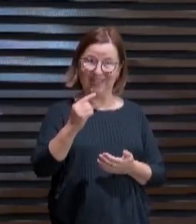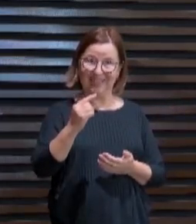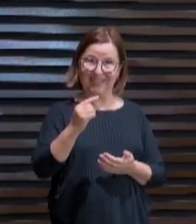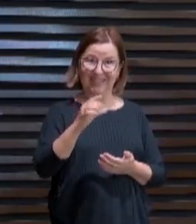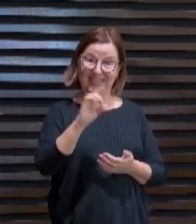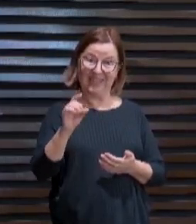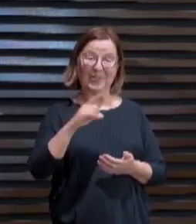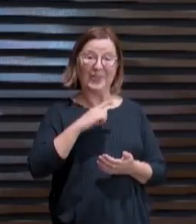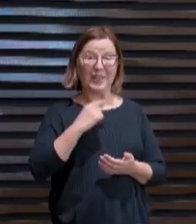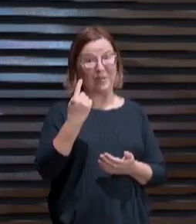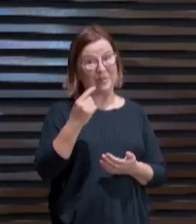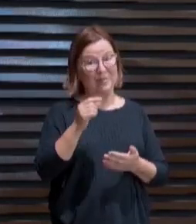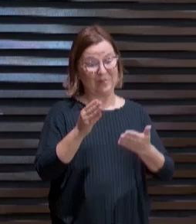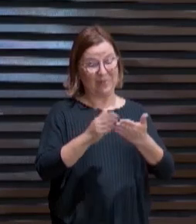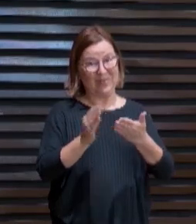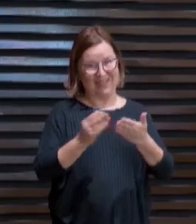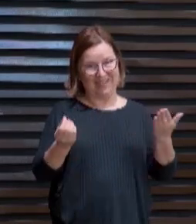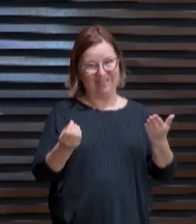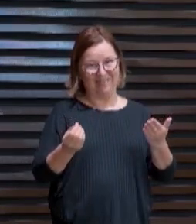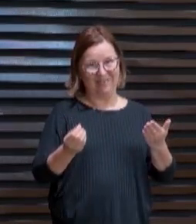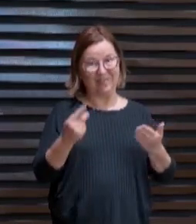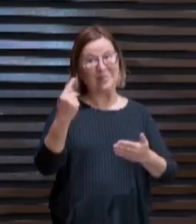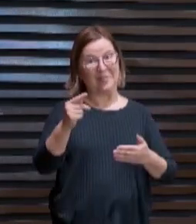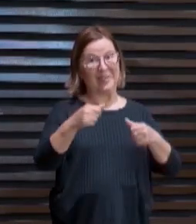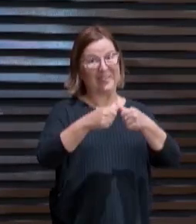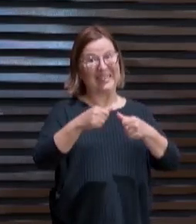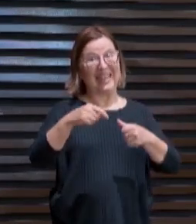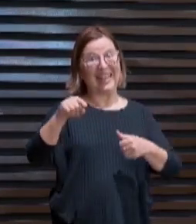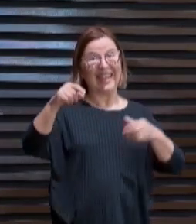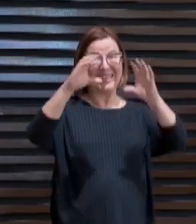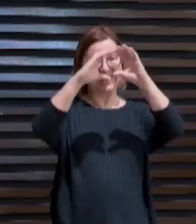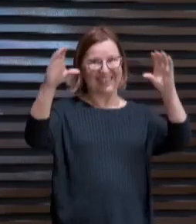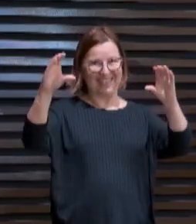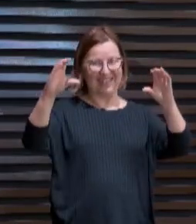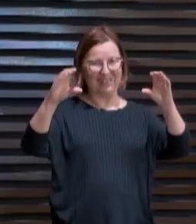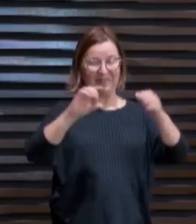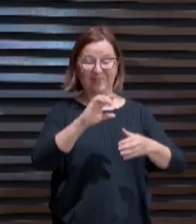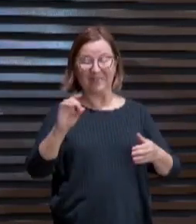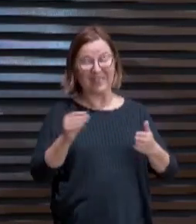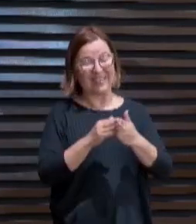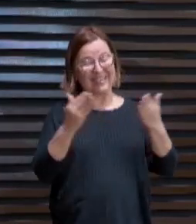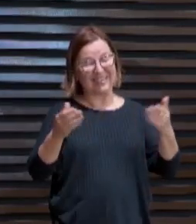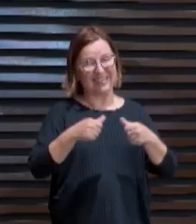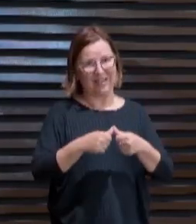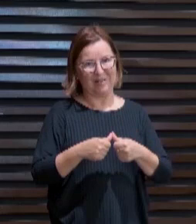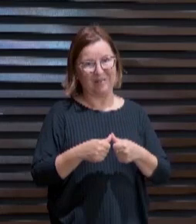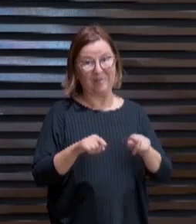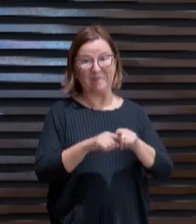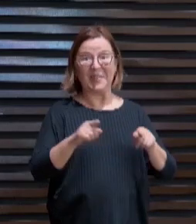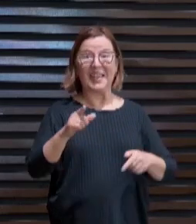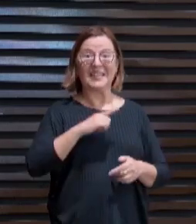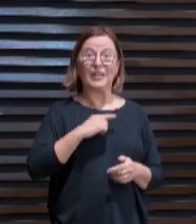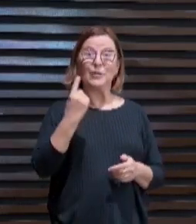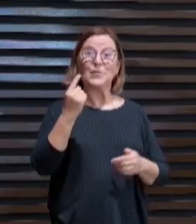O meu também. Né? Então, cada livro está lá. Só que tem um livro, um